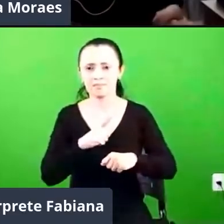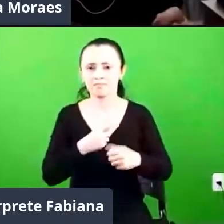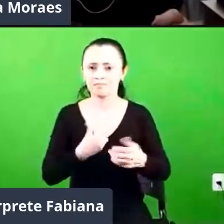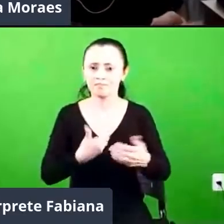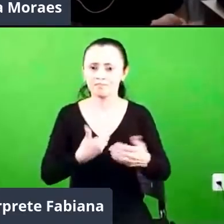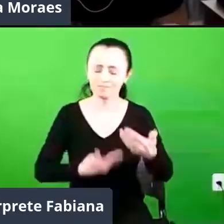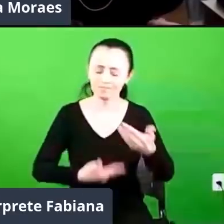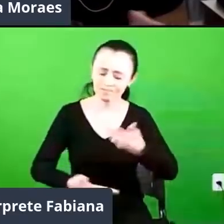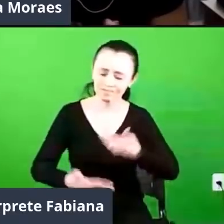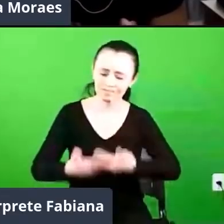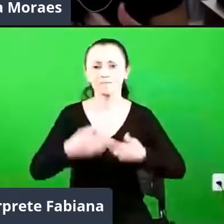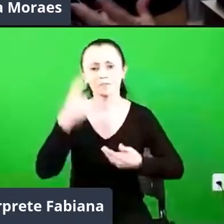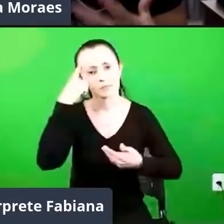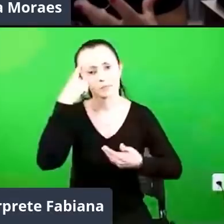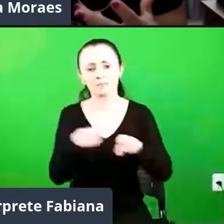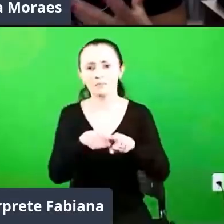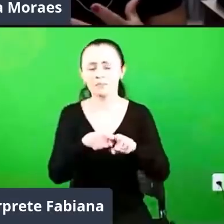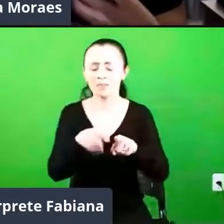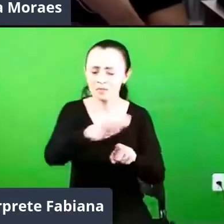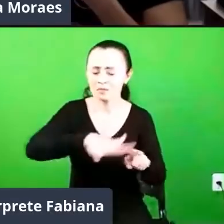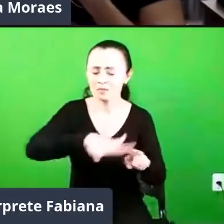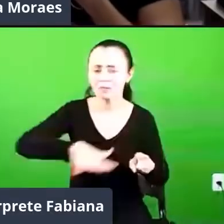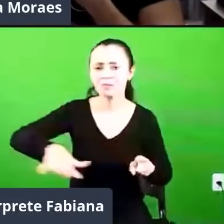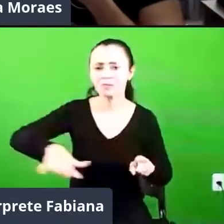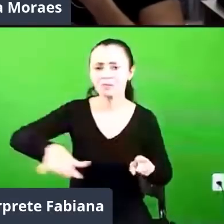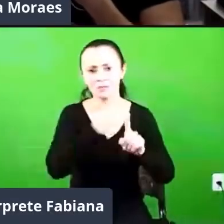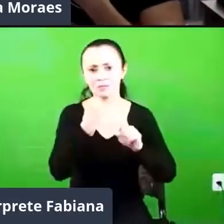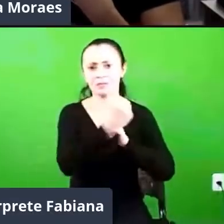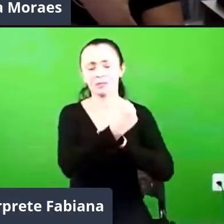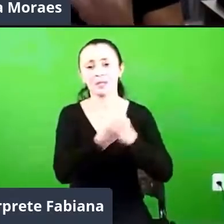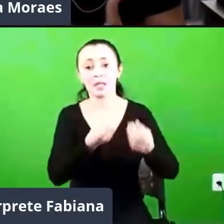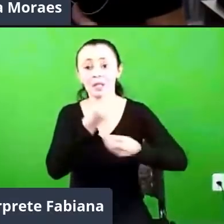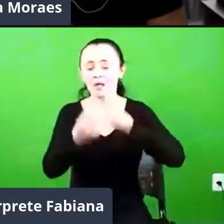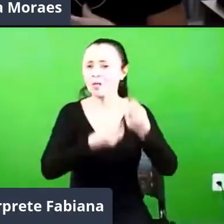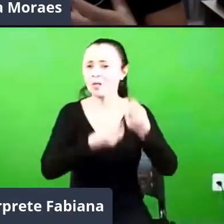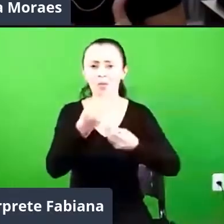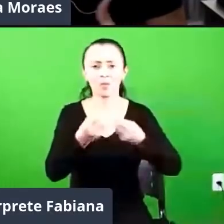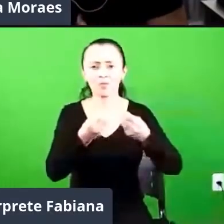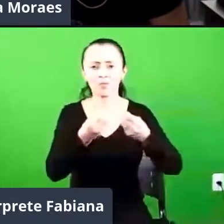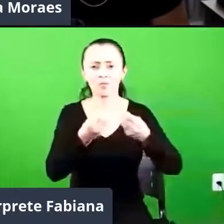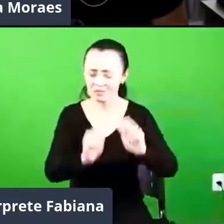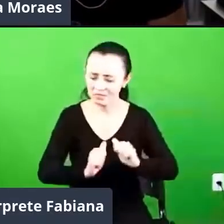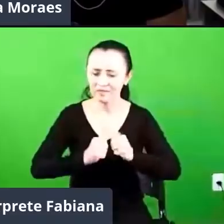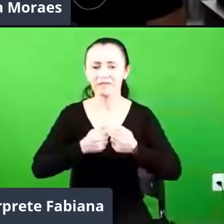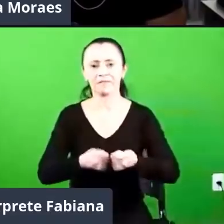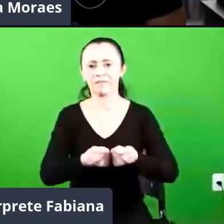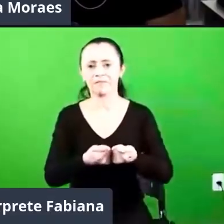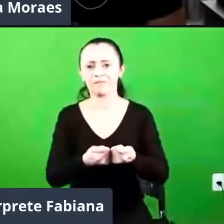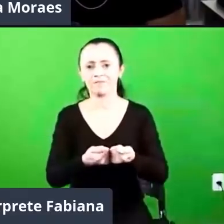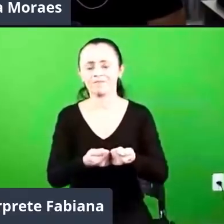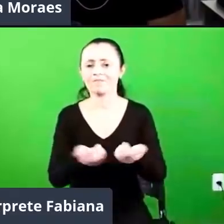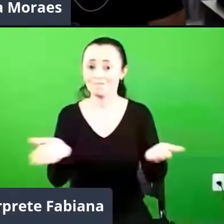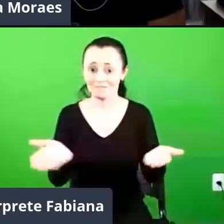da profissão. Né? Como que nós vamos fazer, como que nós vamos enfrentar ou amenizar, né? Nesse momento. A